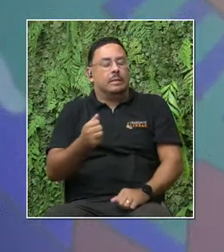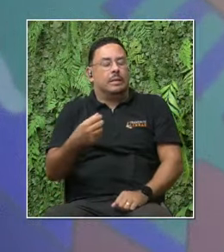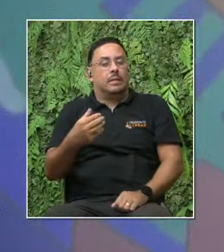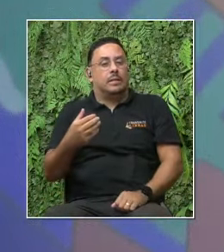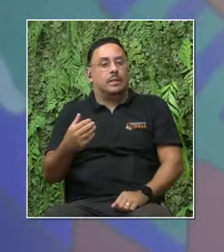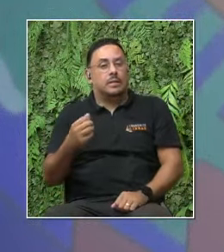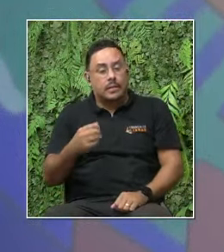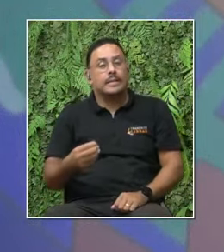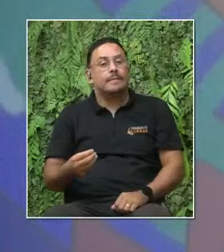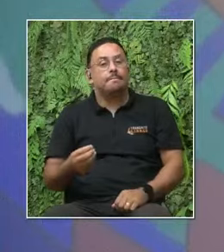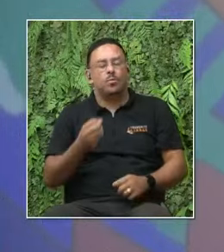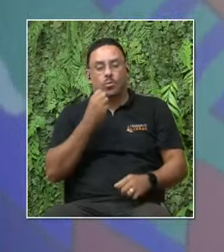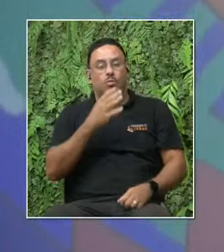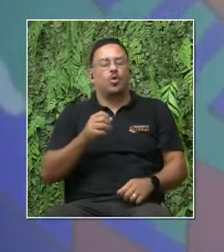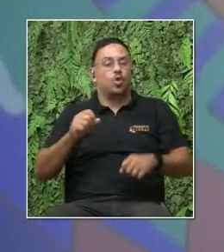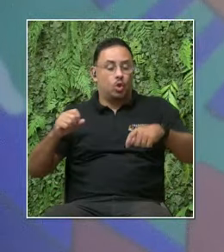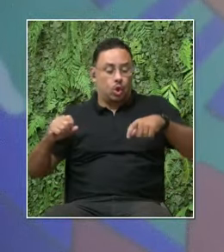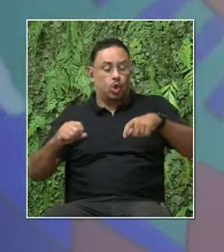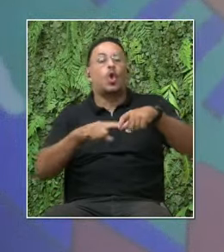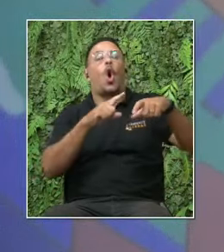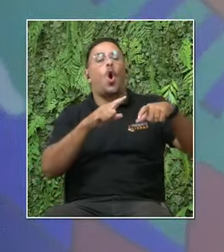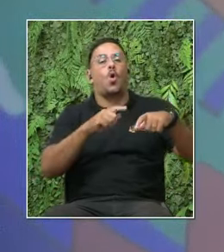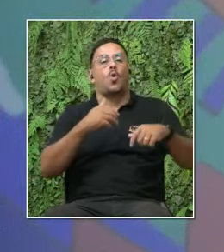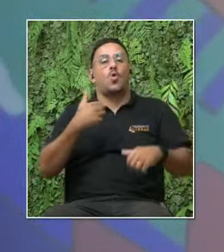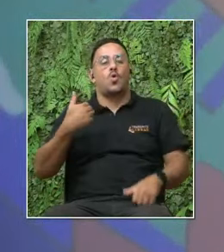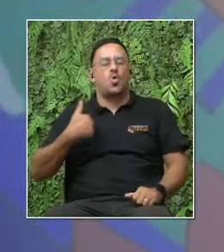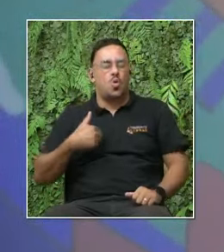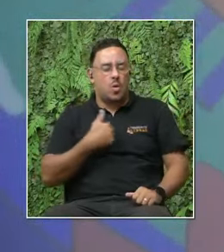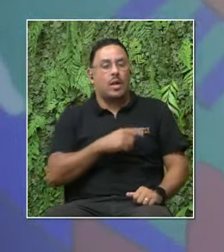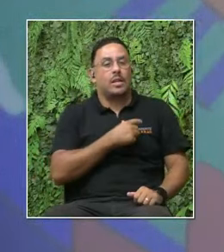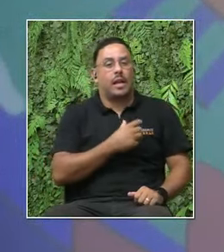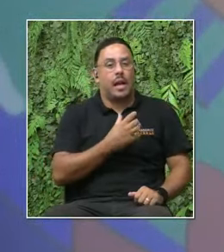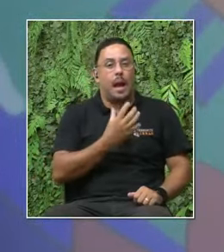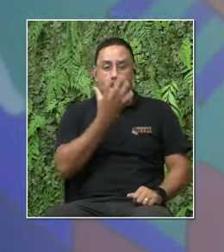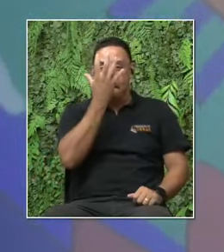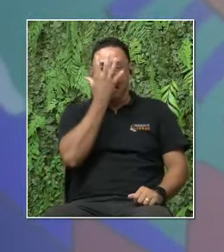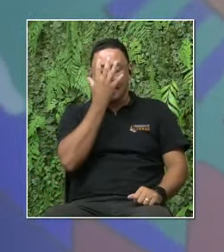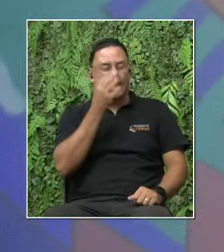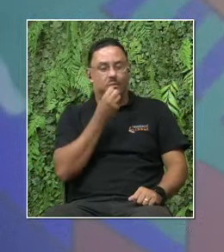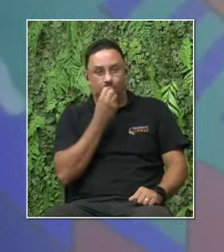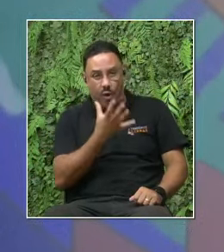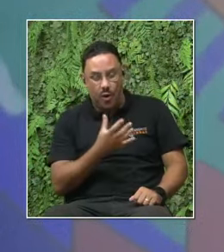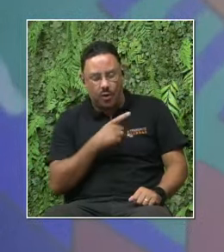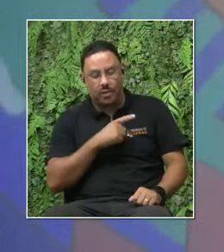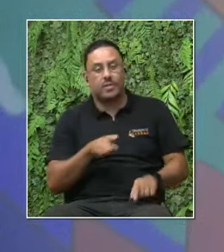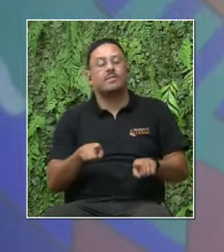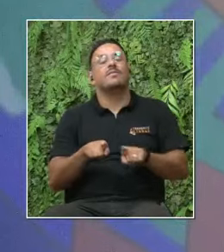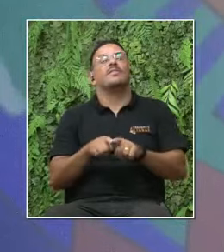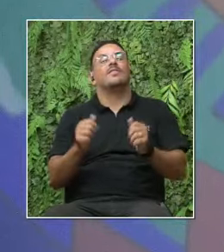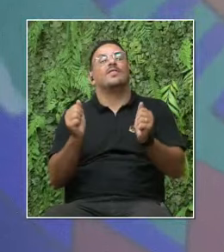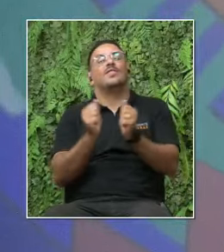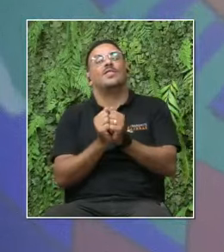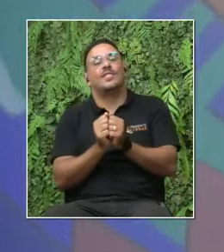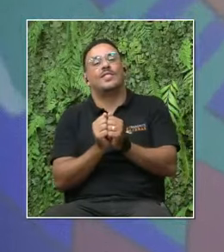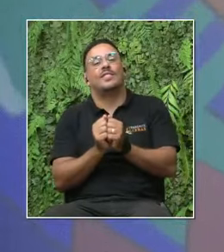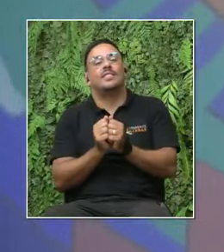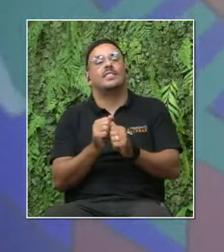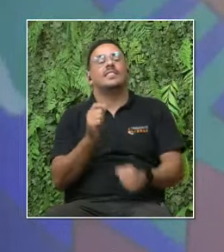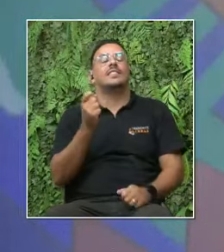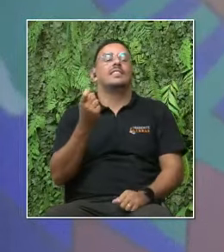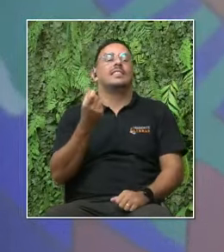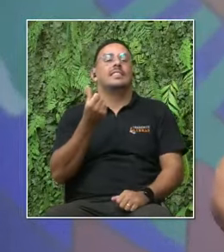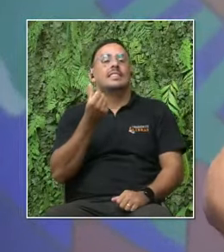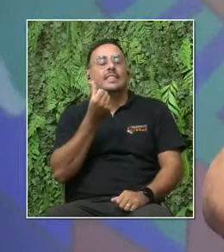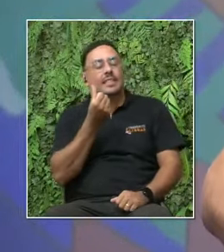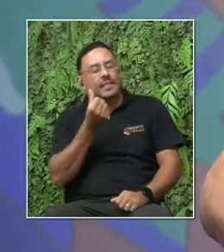os gols do Galo que usa as máscaras mais legais do Brasil e que esteve conosco tomando vinho na sexta-feira no